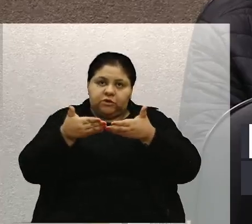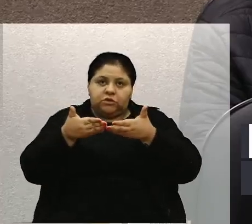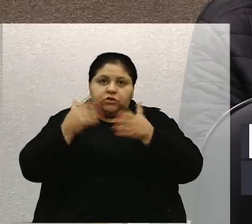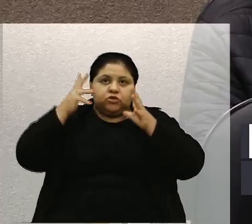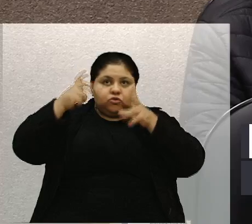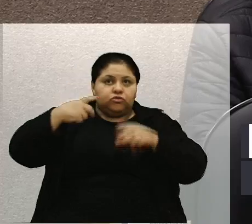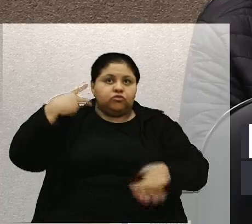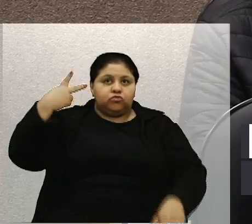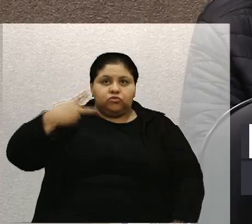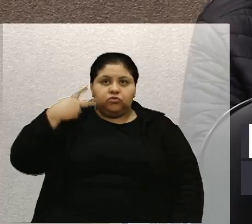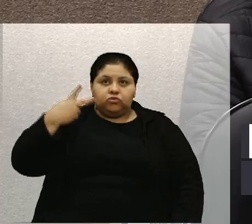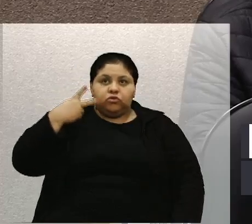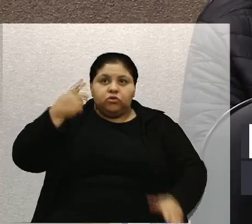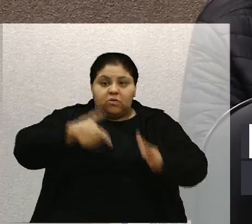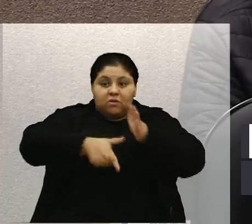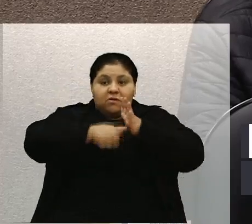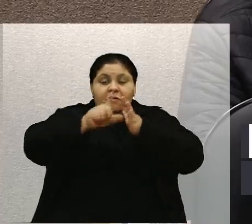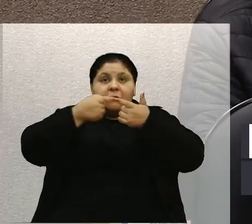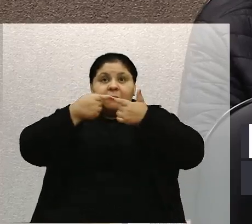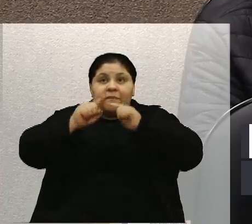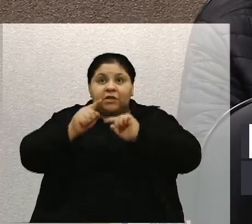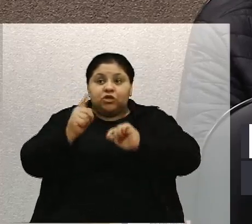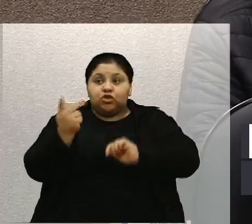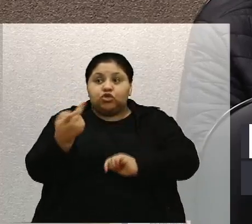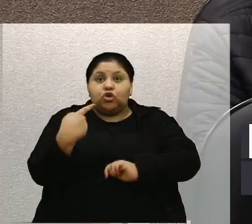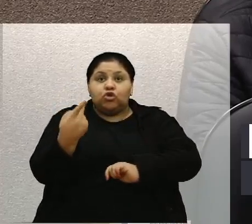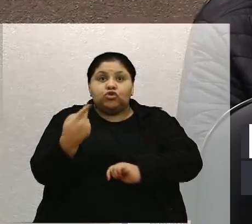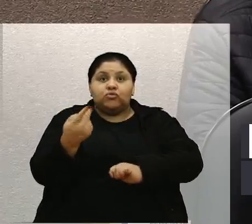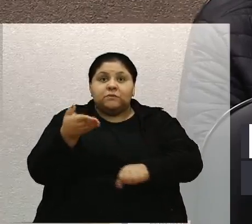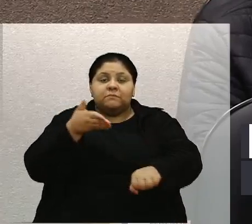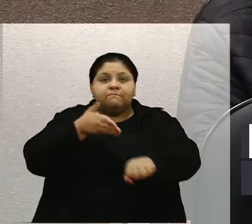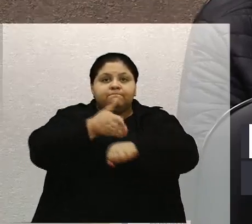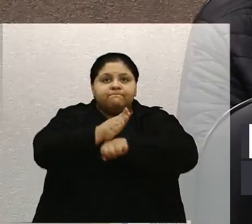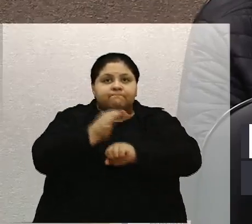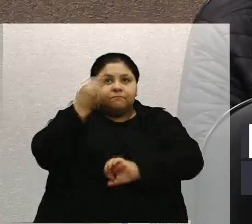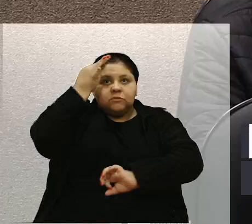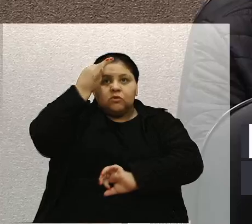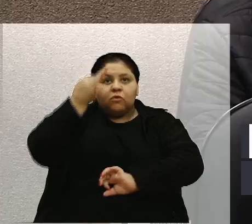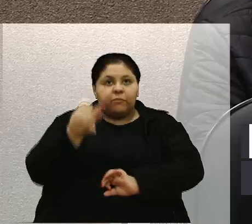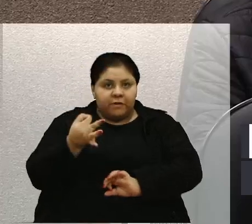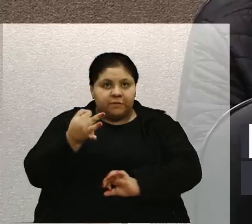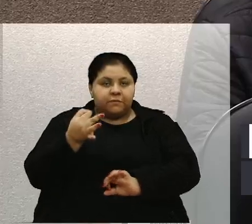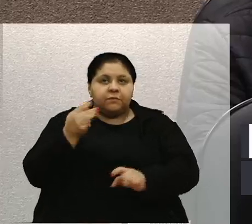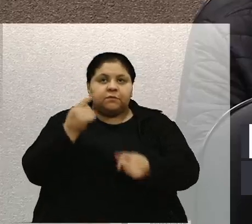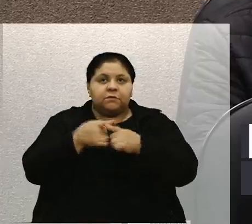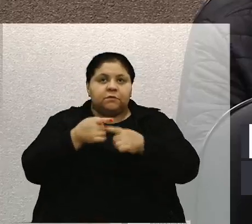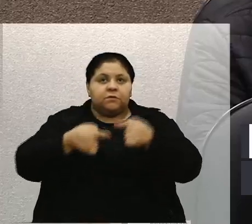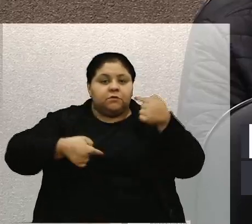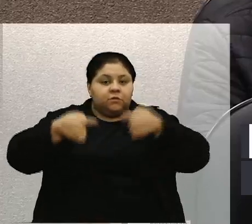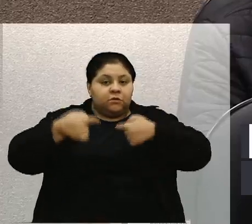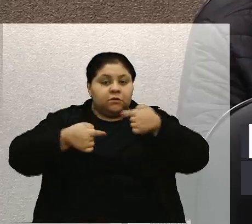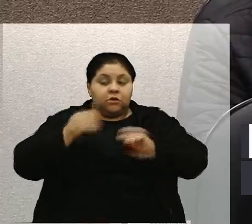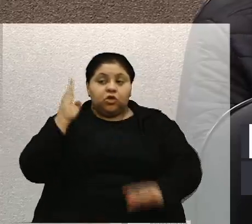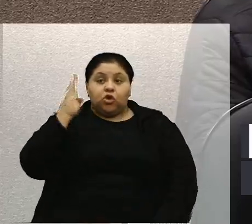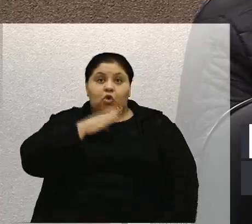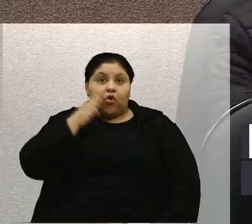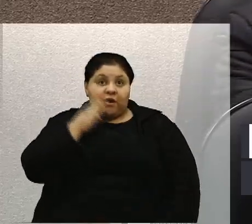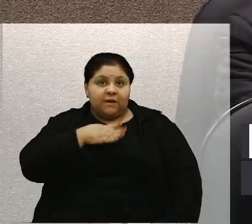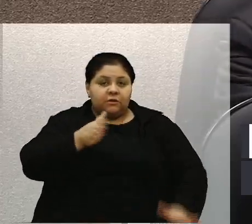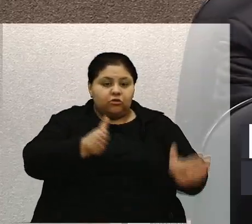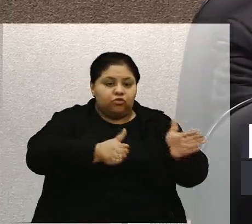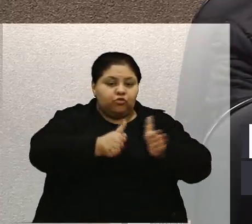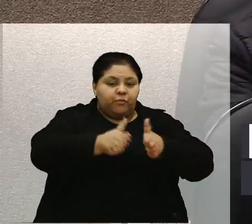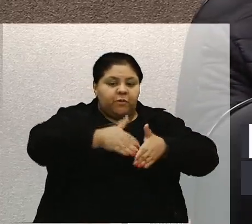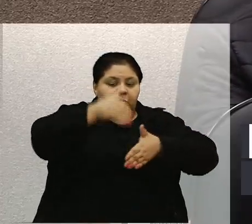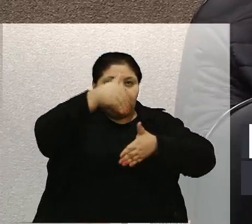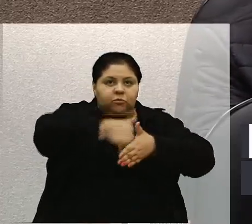com bastante antecedência, mas só eu e a senhora participamos. Entendo que, em razão, né, do debate da corrida eleitoral,